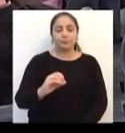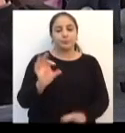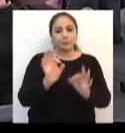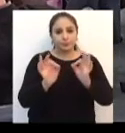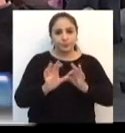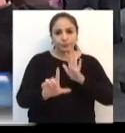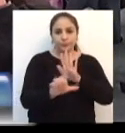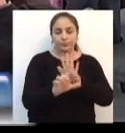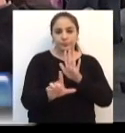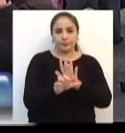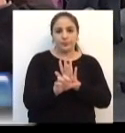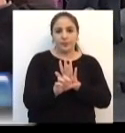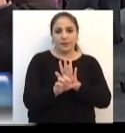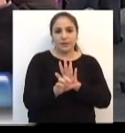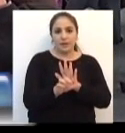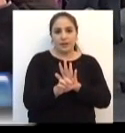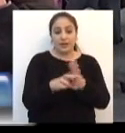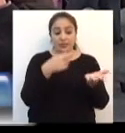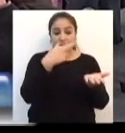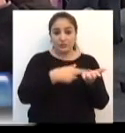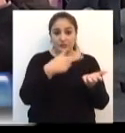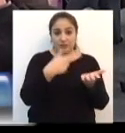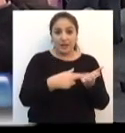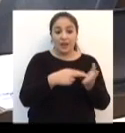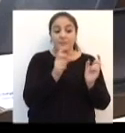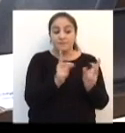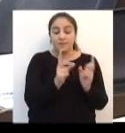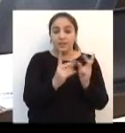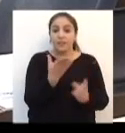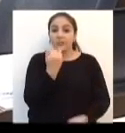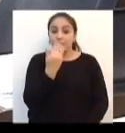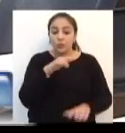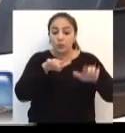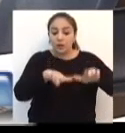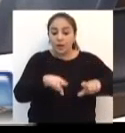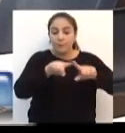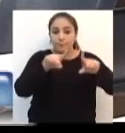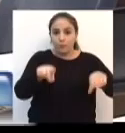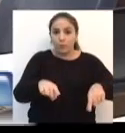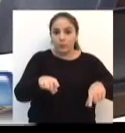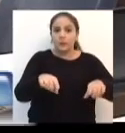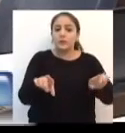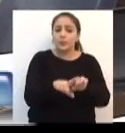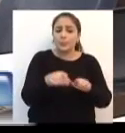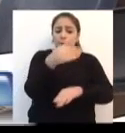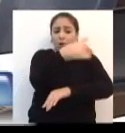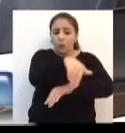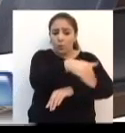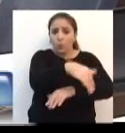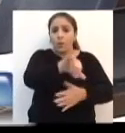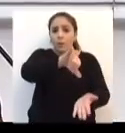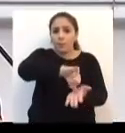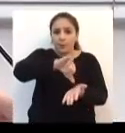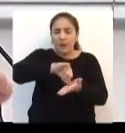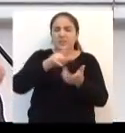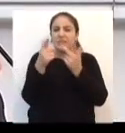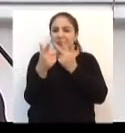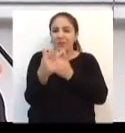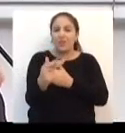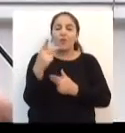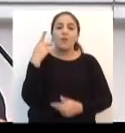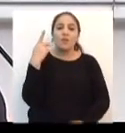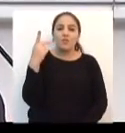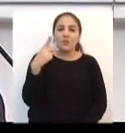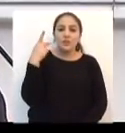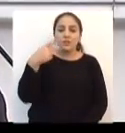de lei quer regulamentar o comércio de alimentos em espaços públicos, incluindo ruas e praças. Conforme o